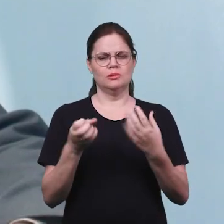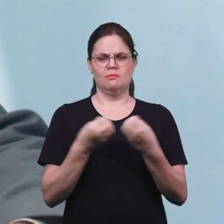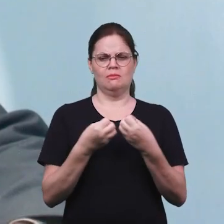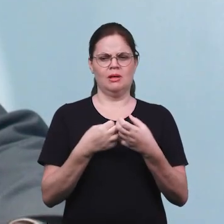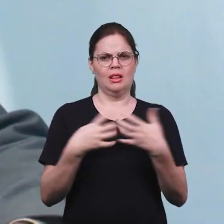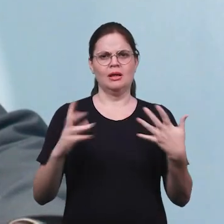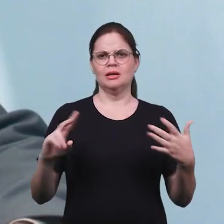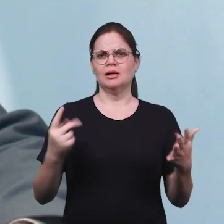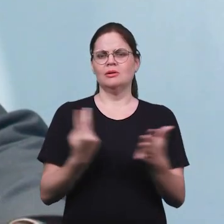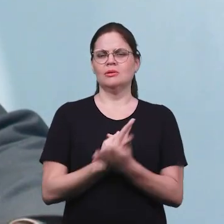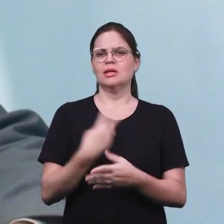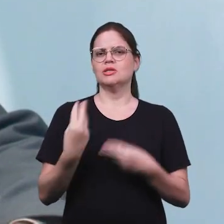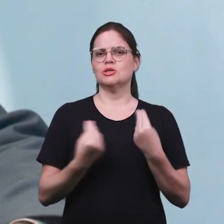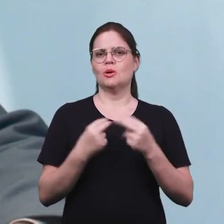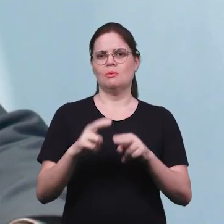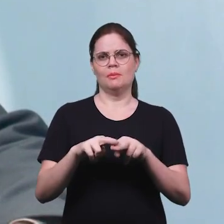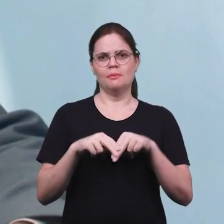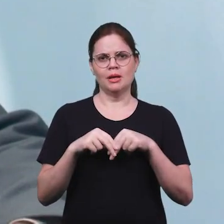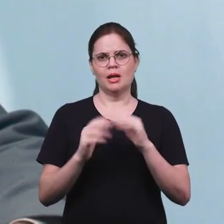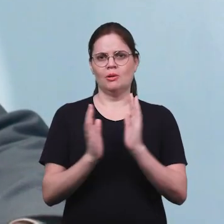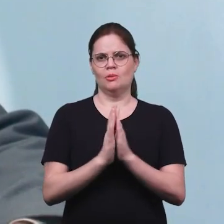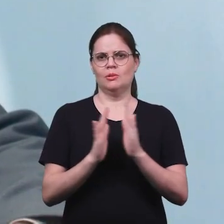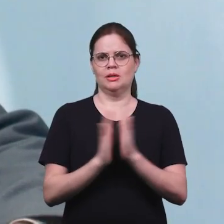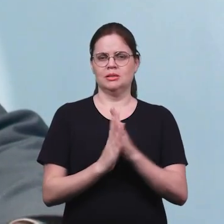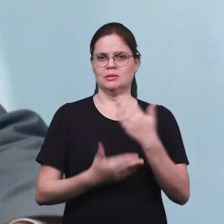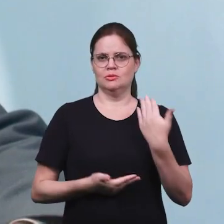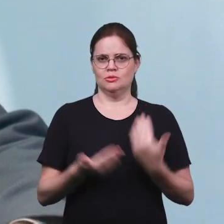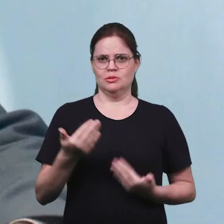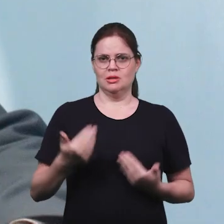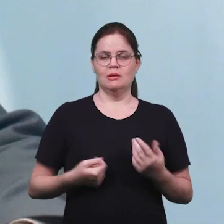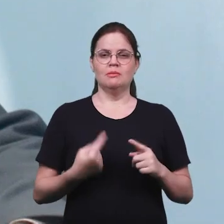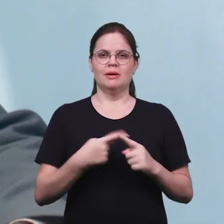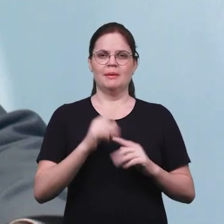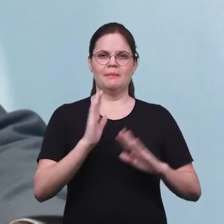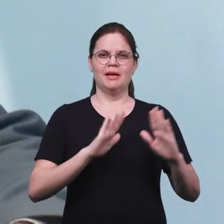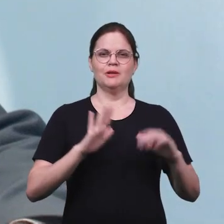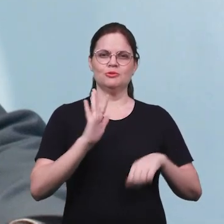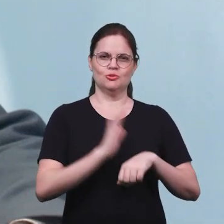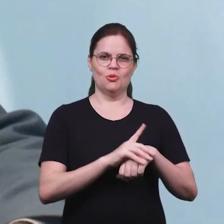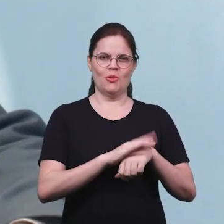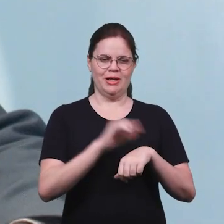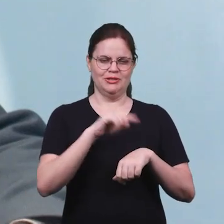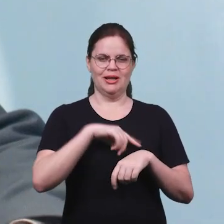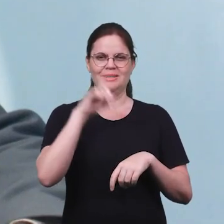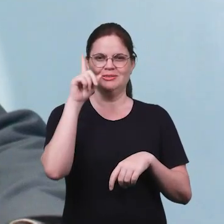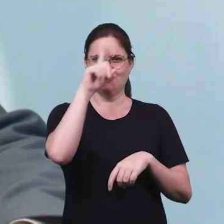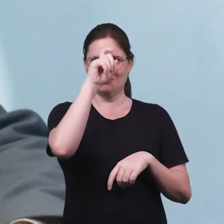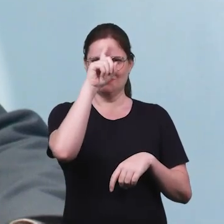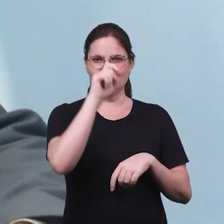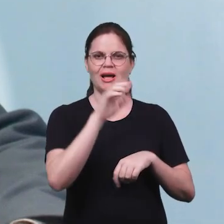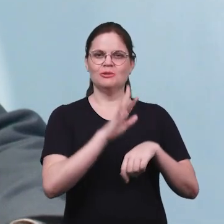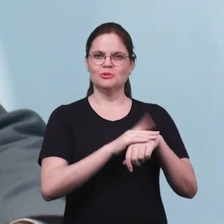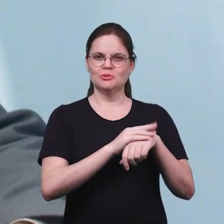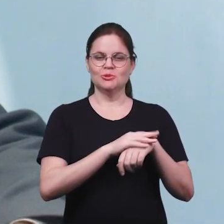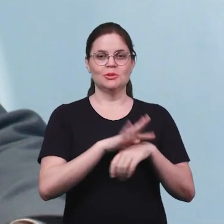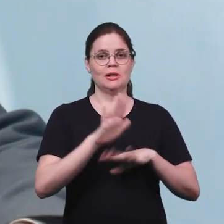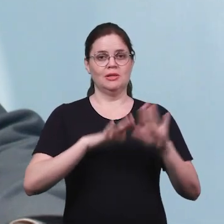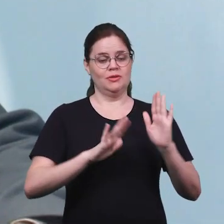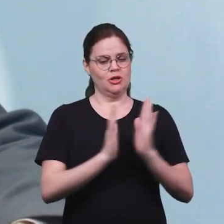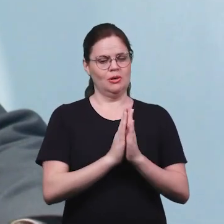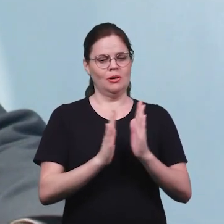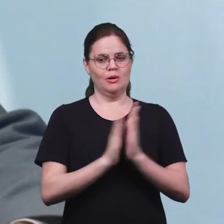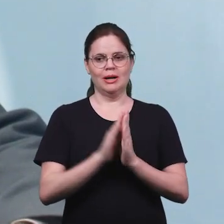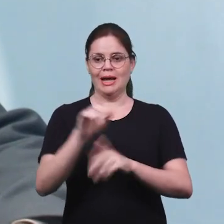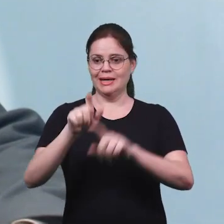que ocorre através da oração do servo, mediante a enfermidade, como no caso do irmão Wilson, a salvação